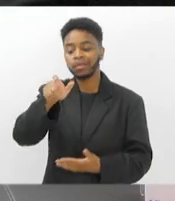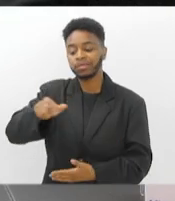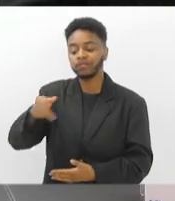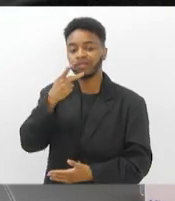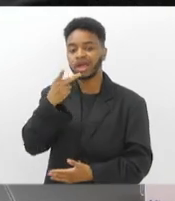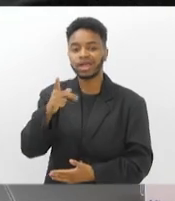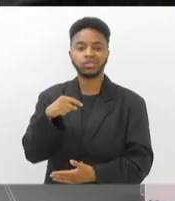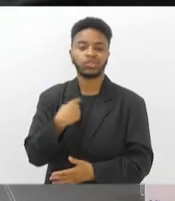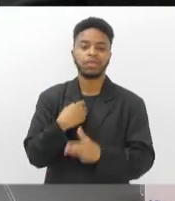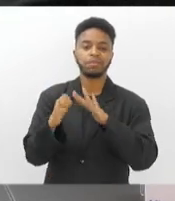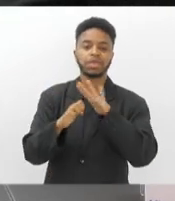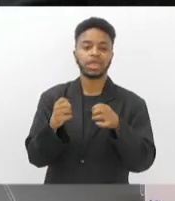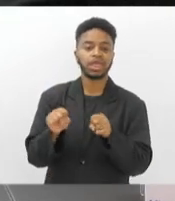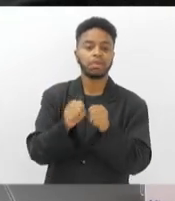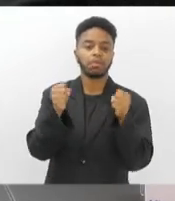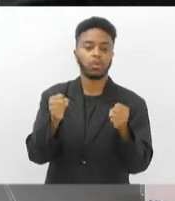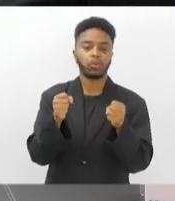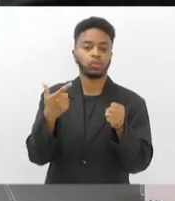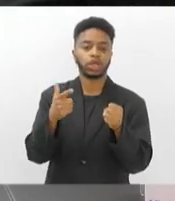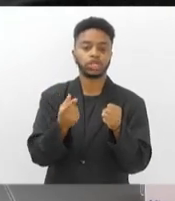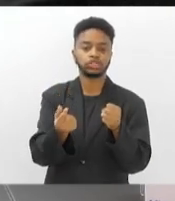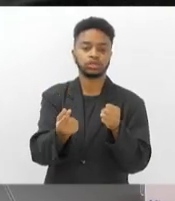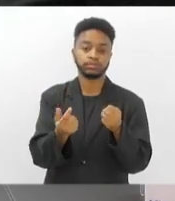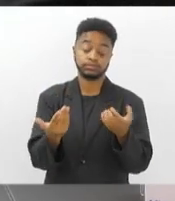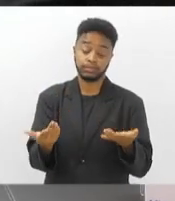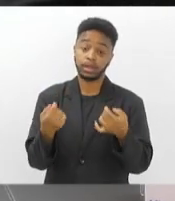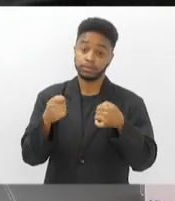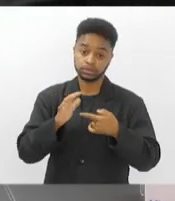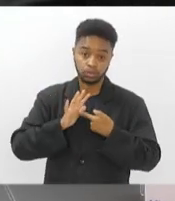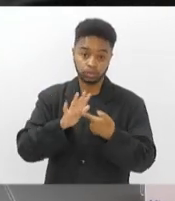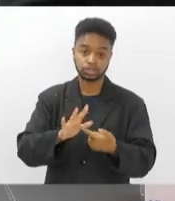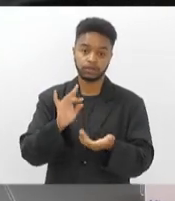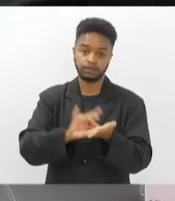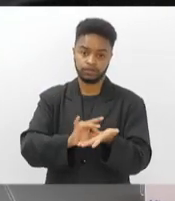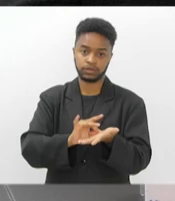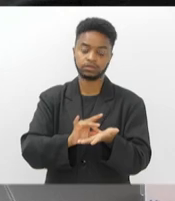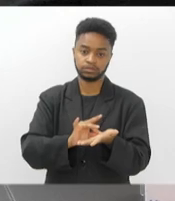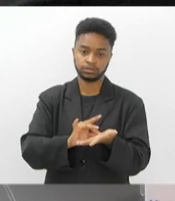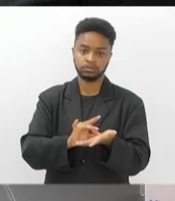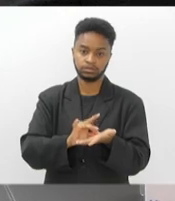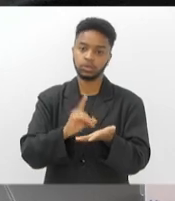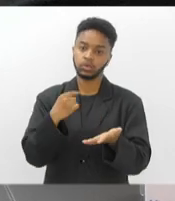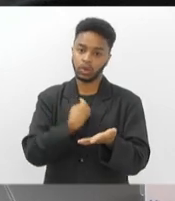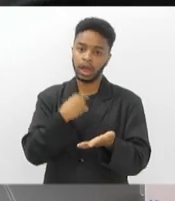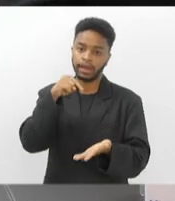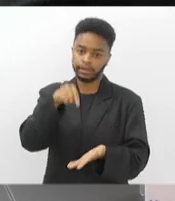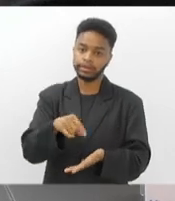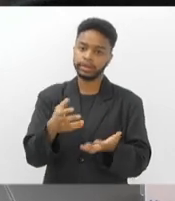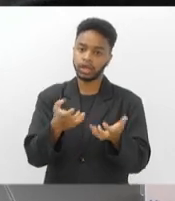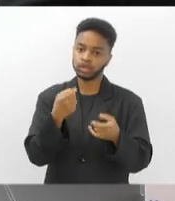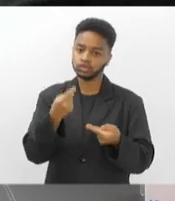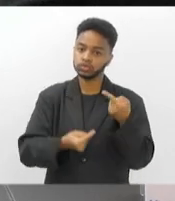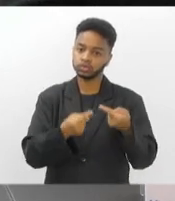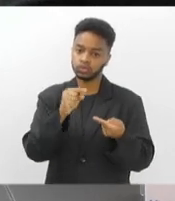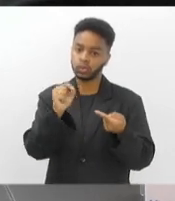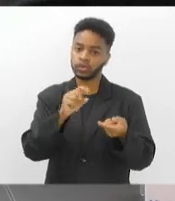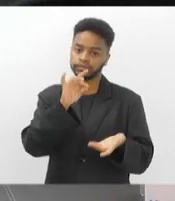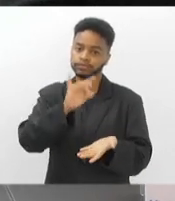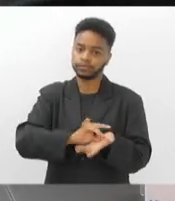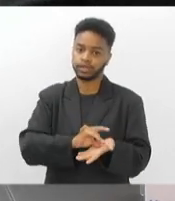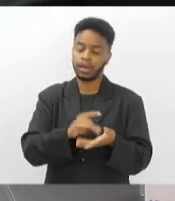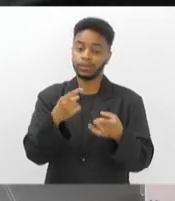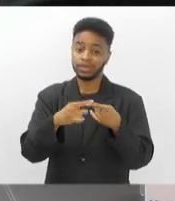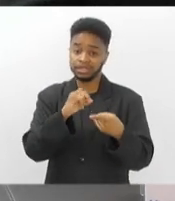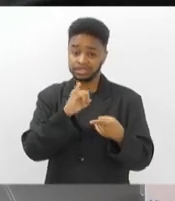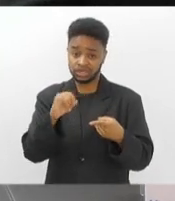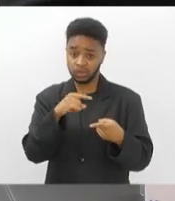entendo então o que que nós vamos fazer a verdade prevalecerá nós estamos aqui para discutir aquilo que é a verdade se não está bem